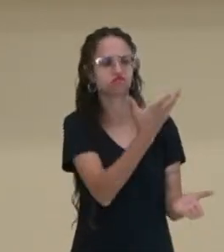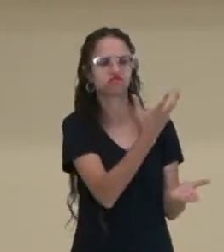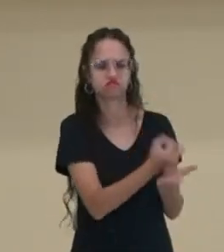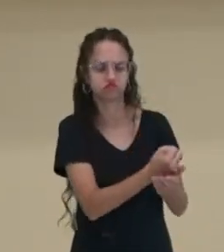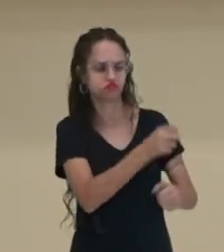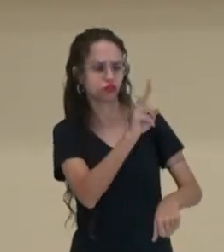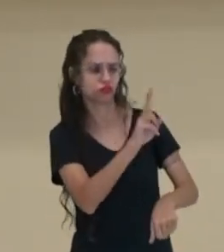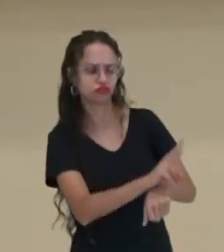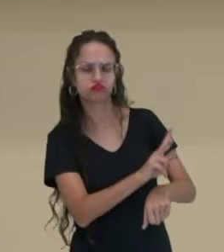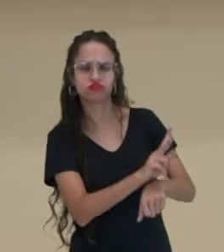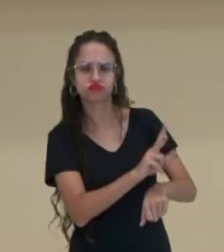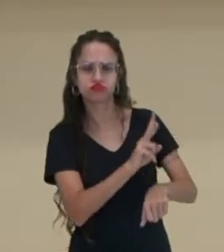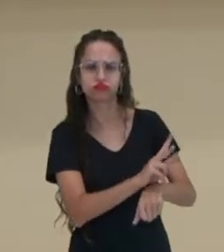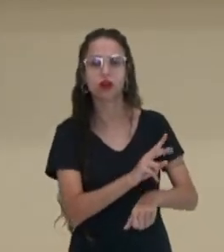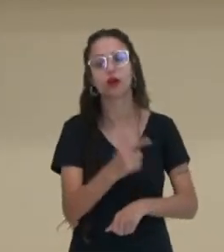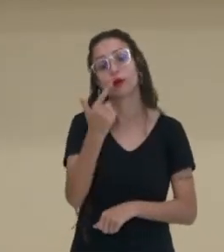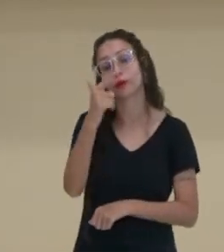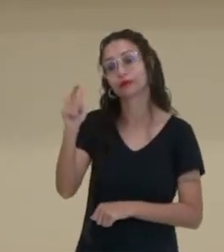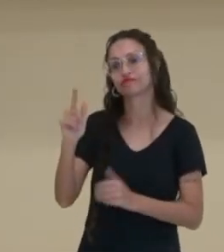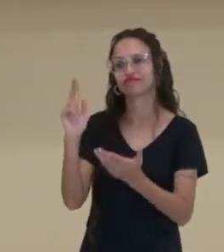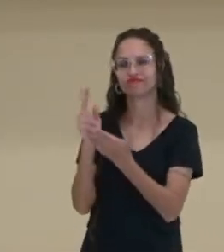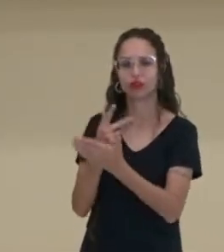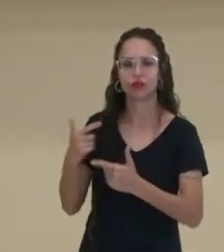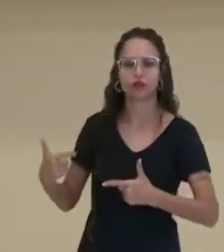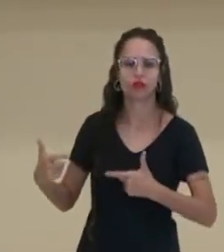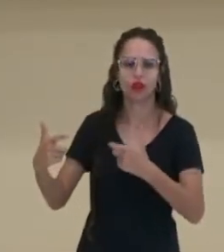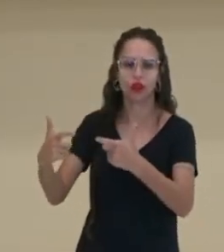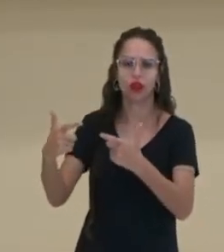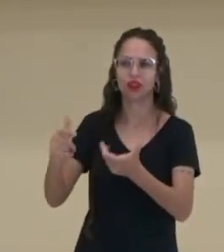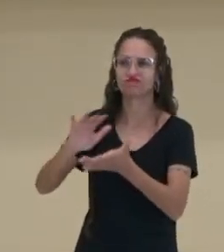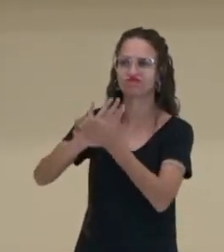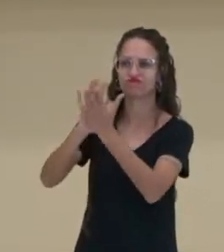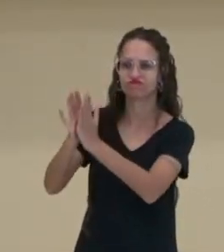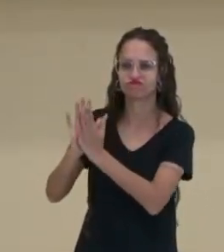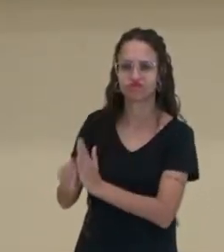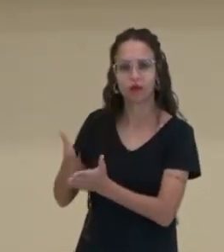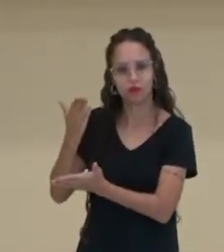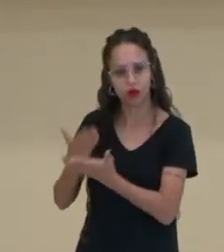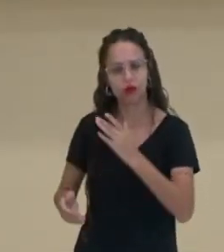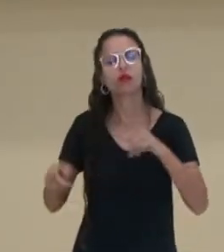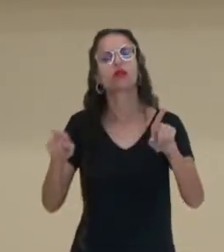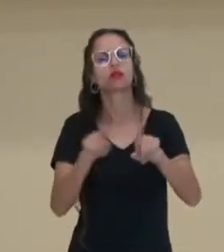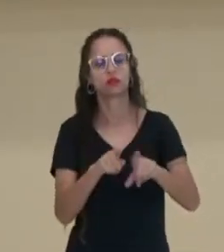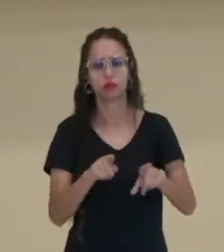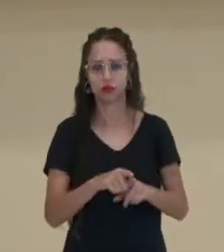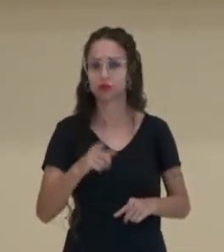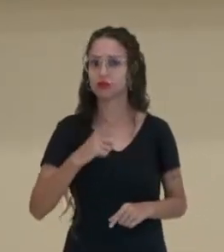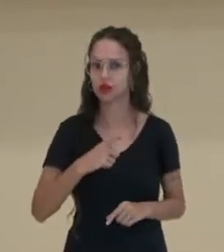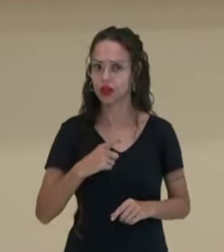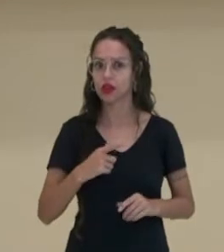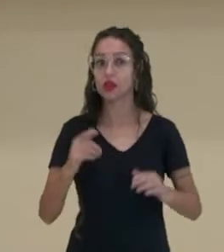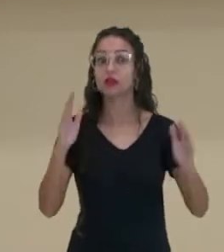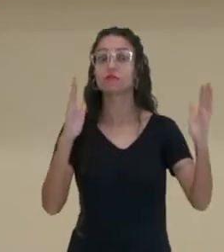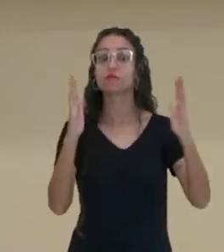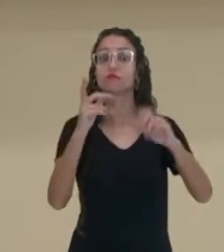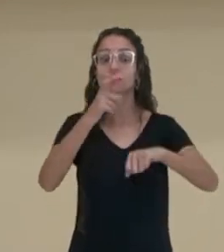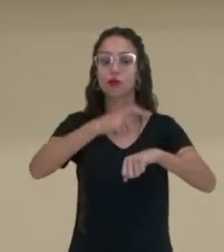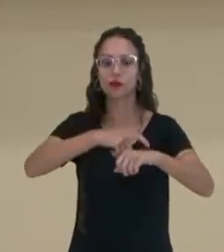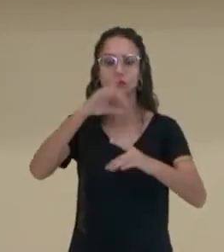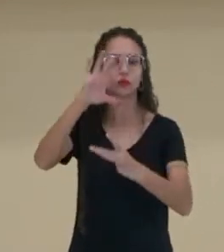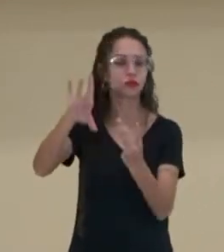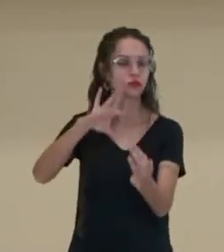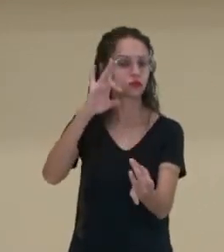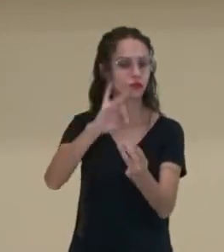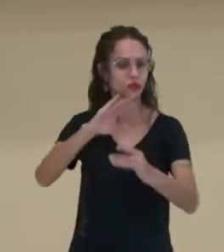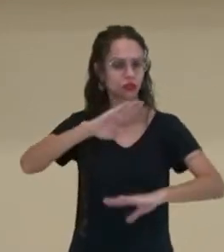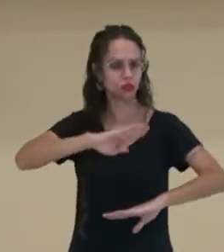protegido, outras por questões de guerras foram destruídas. E mesmo existem momentos específicos, alguma